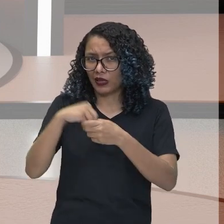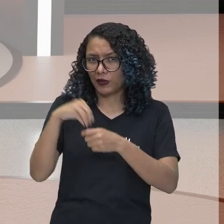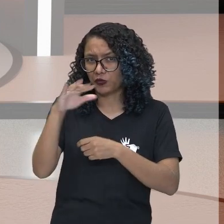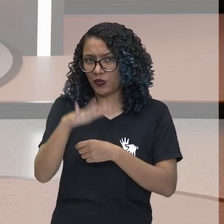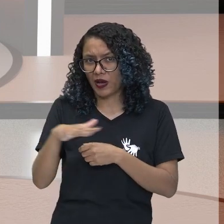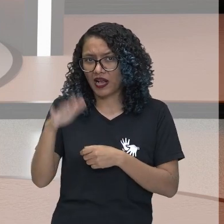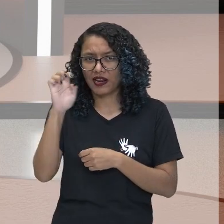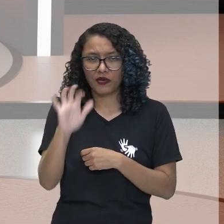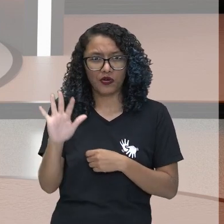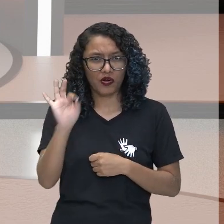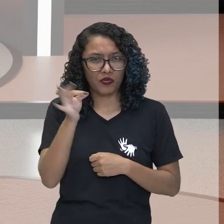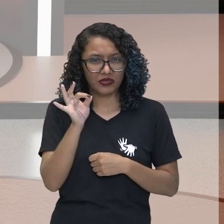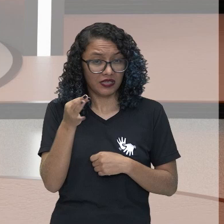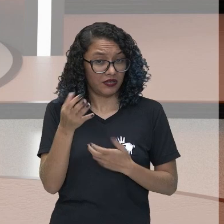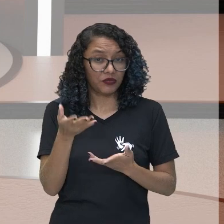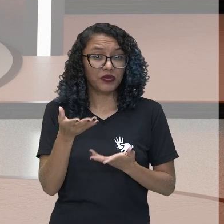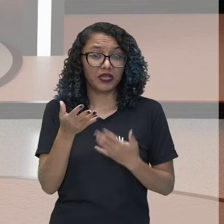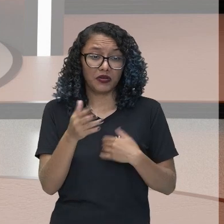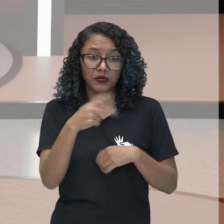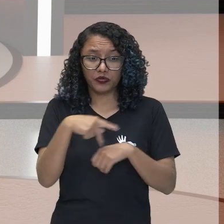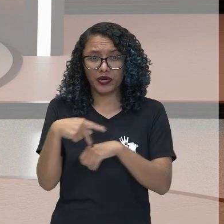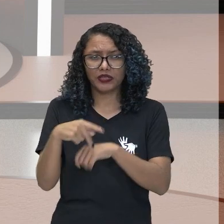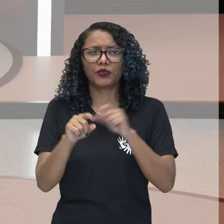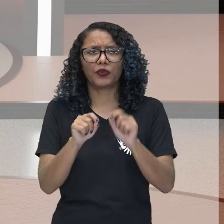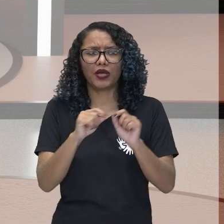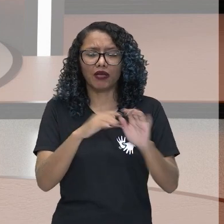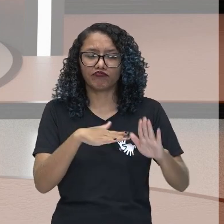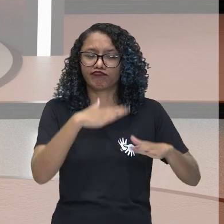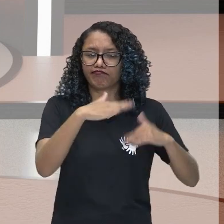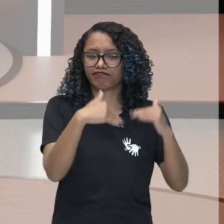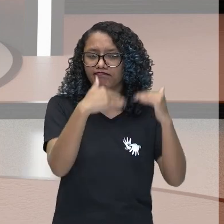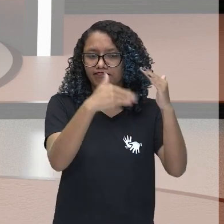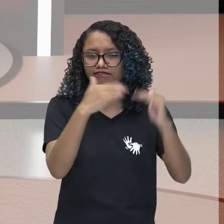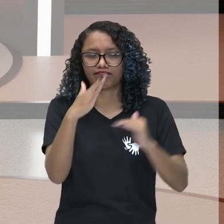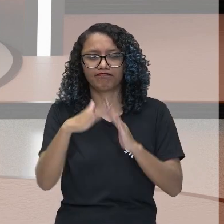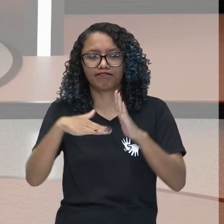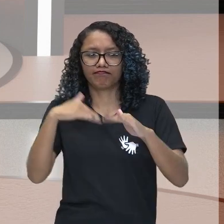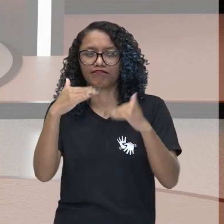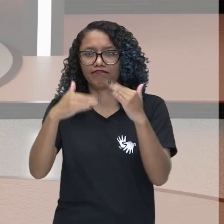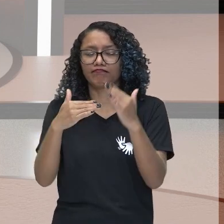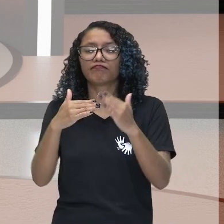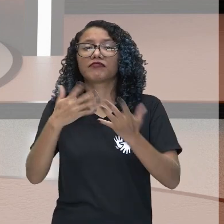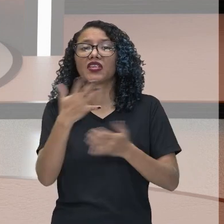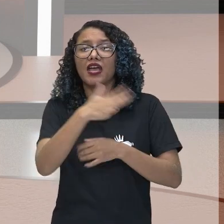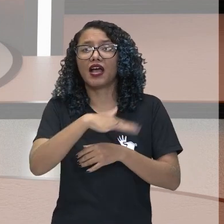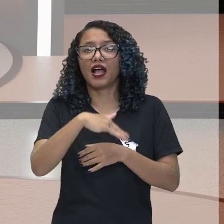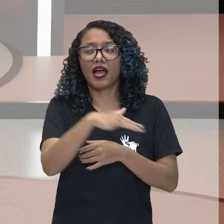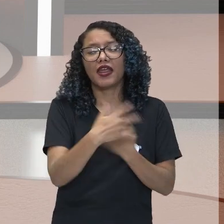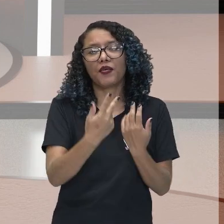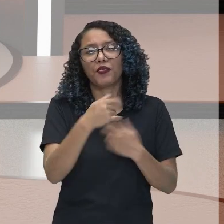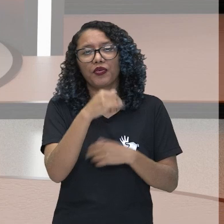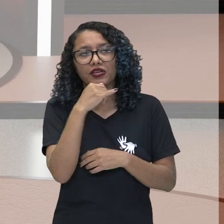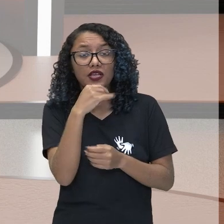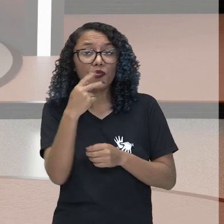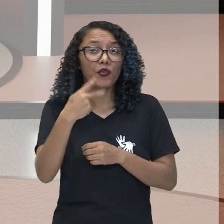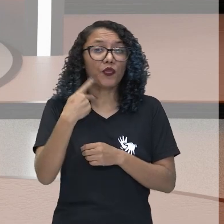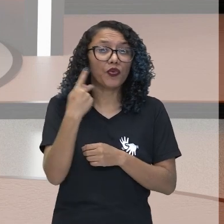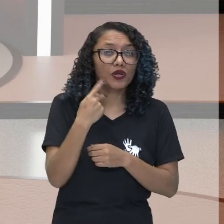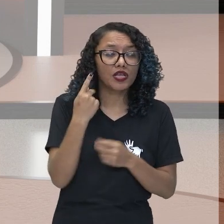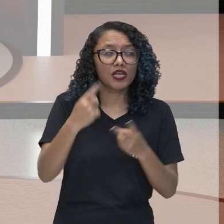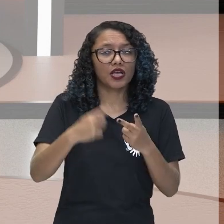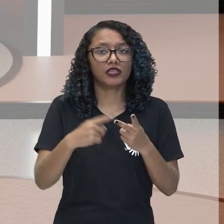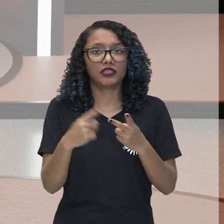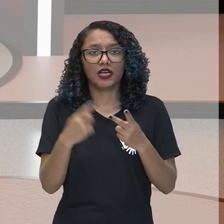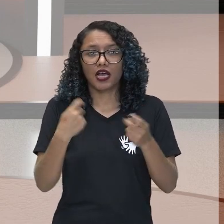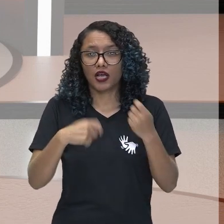países, eles acabam se desenvolvendo. E em relação ao seu desenvolvimento, tanto na parte política, na